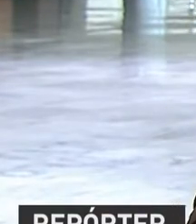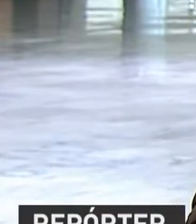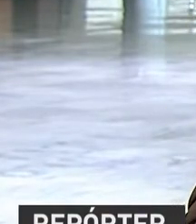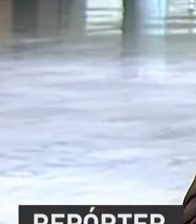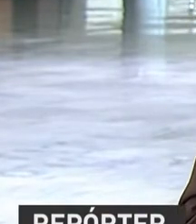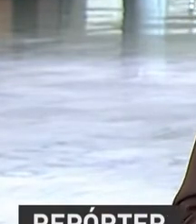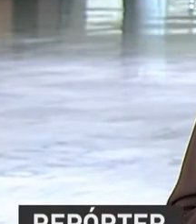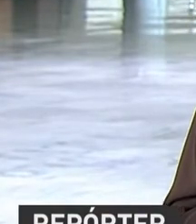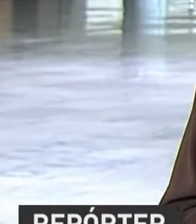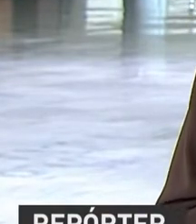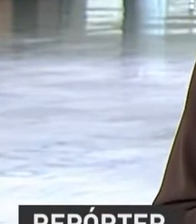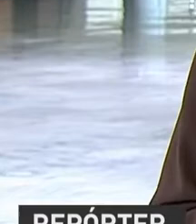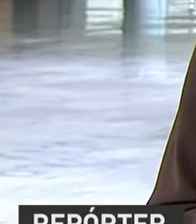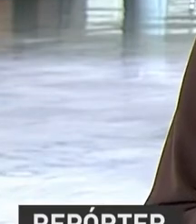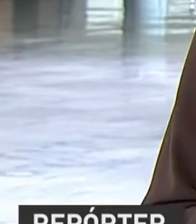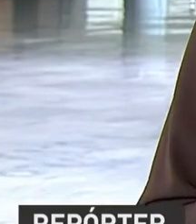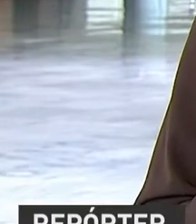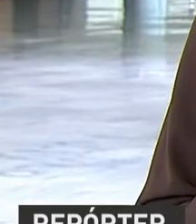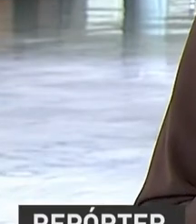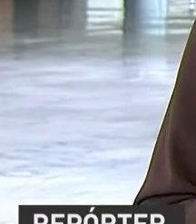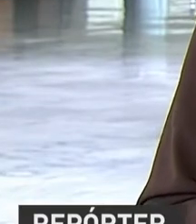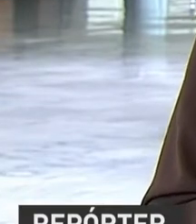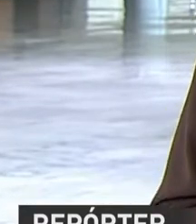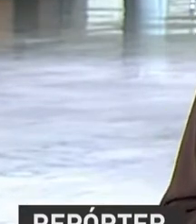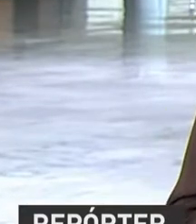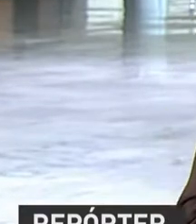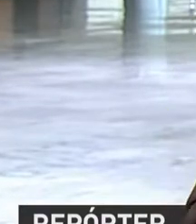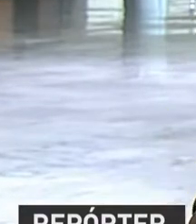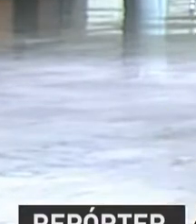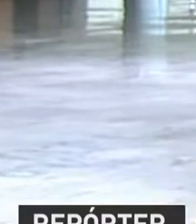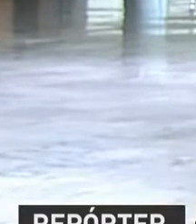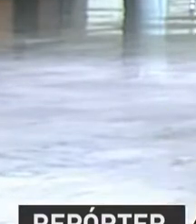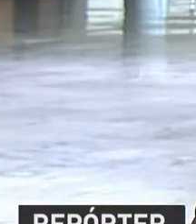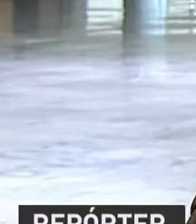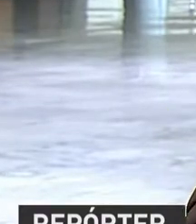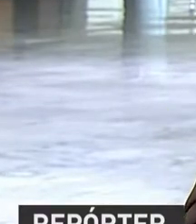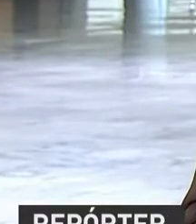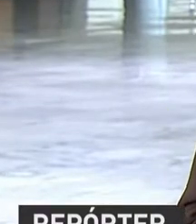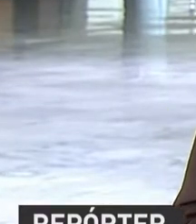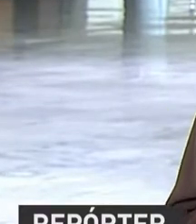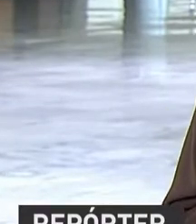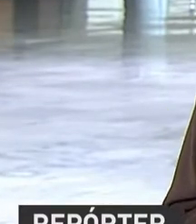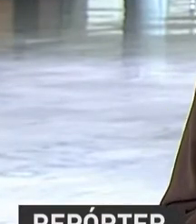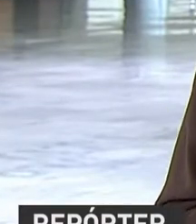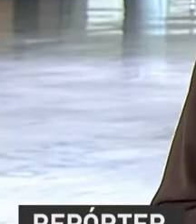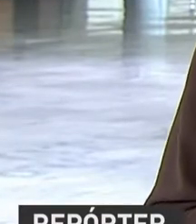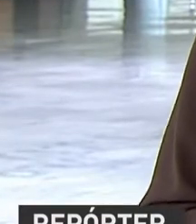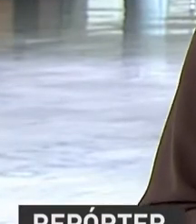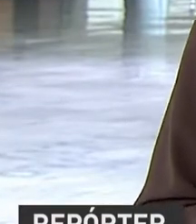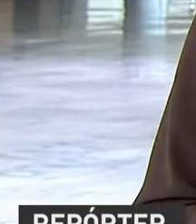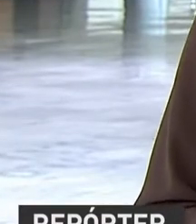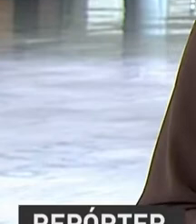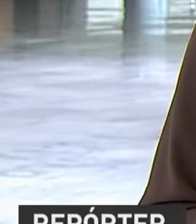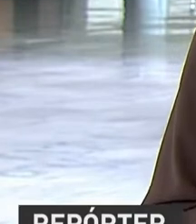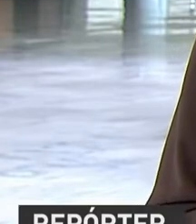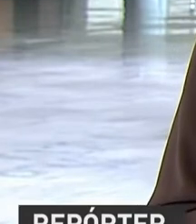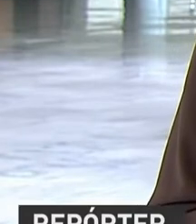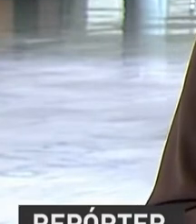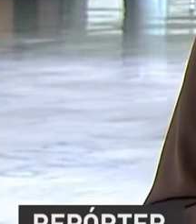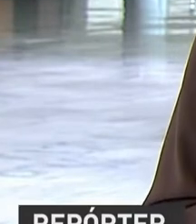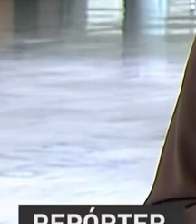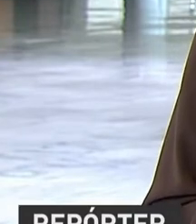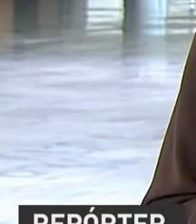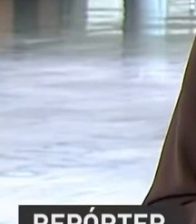temer se reuniu pela segunda vez do dia com líderes de partidos da base aliada em busca de votos para a votação